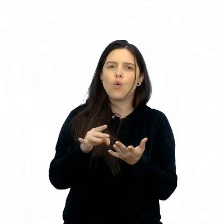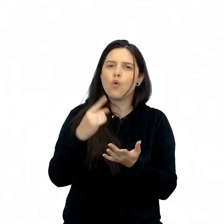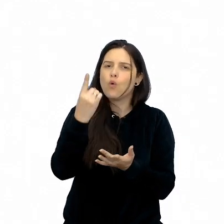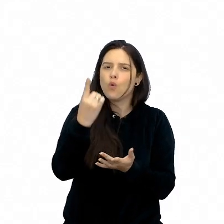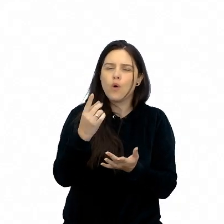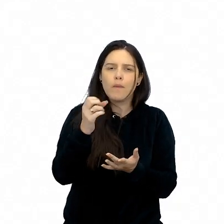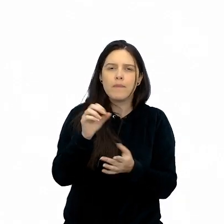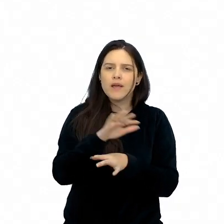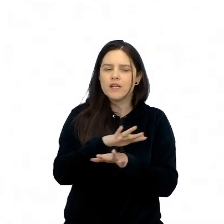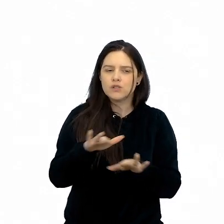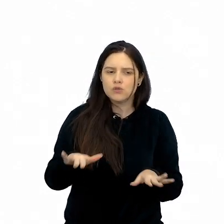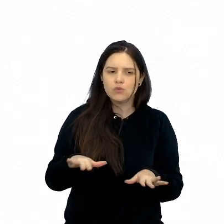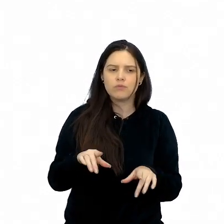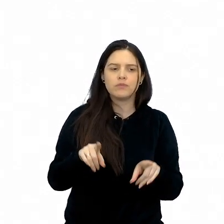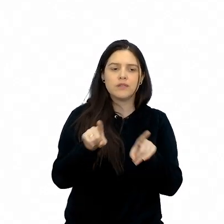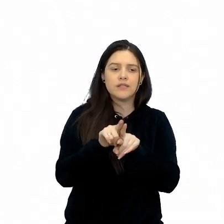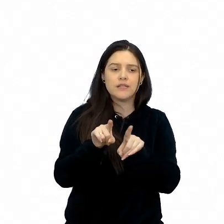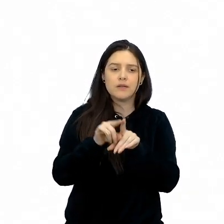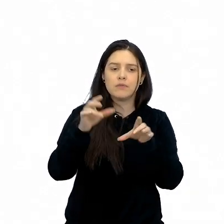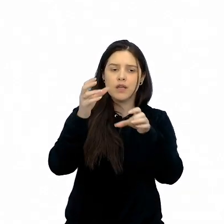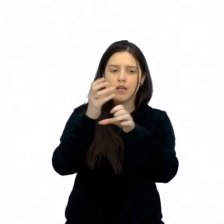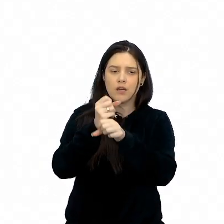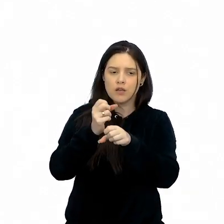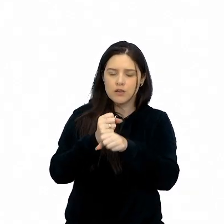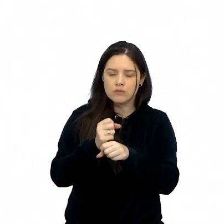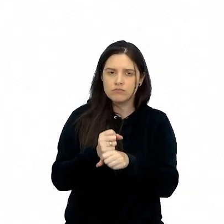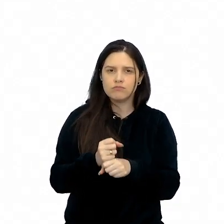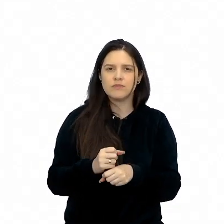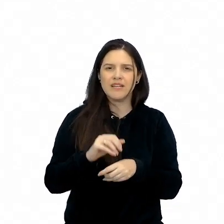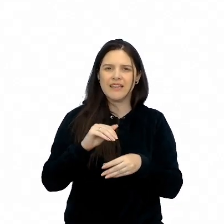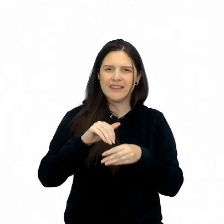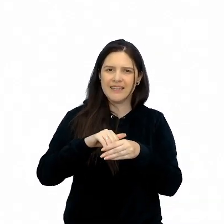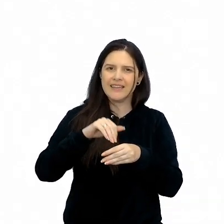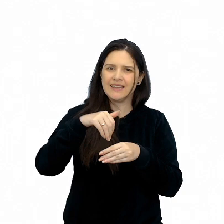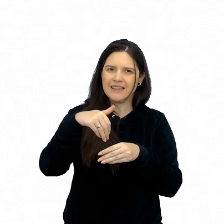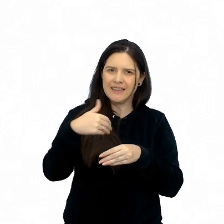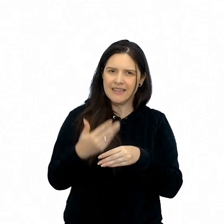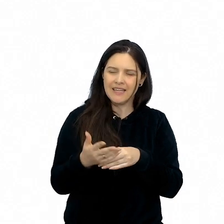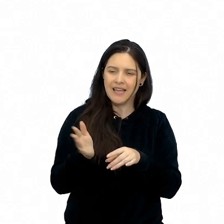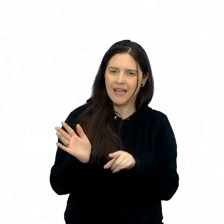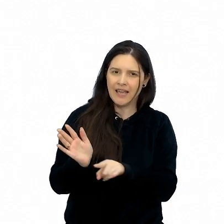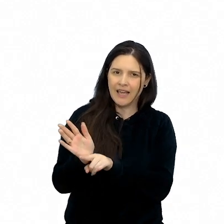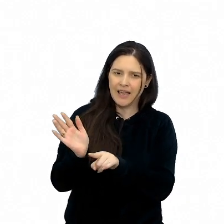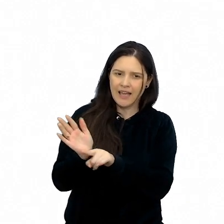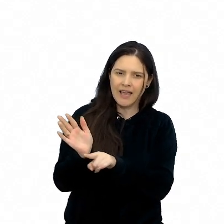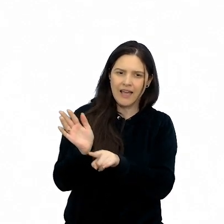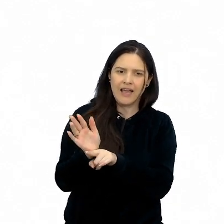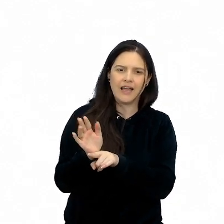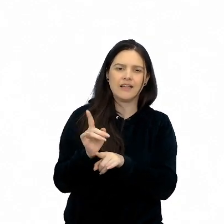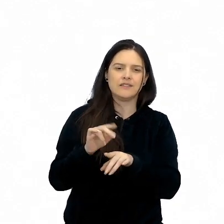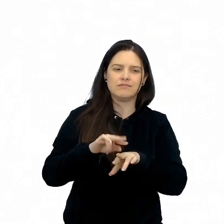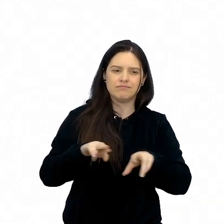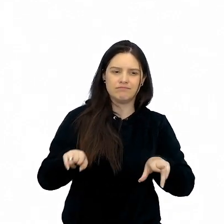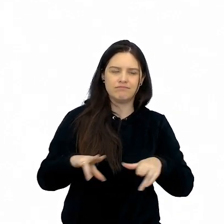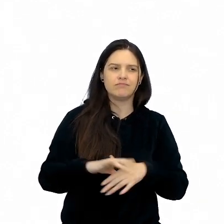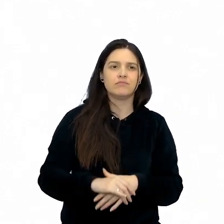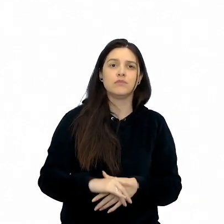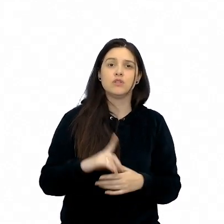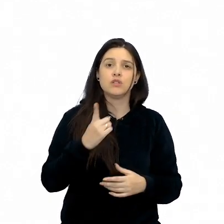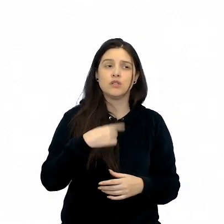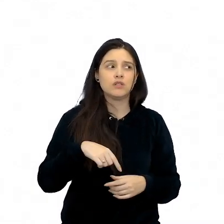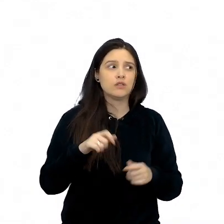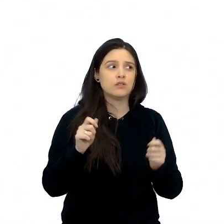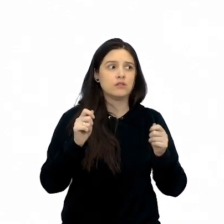polígonos regulares, calcular as medidas de ângulos internos de polígonos regulares usando em mosaicos e ladrilhamentos. E aí,